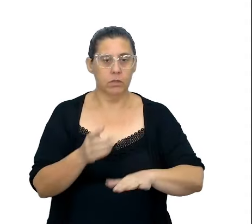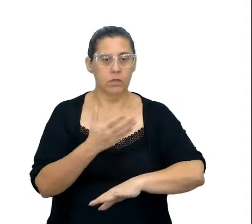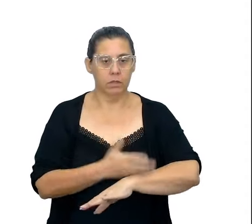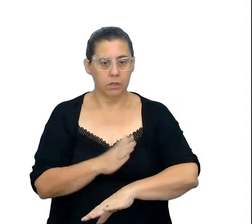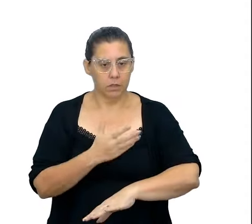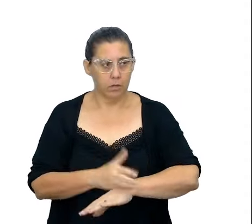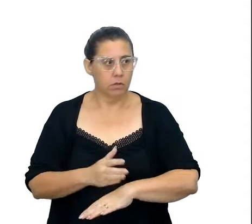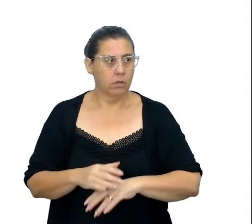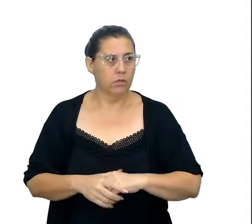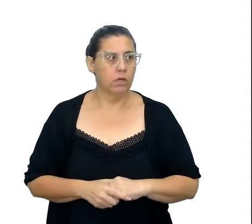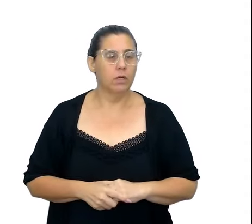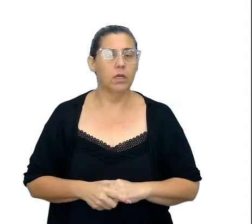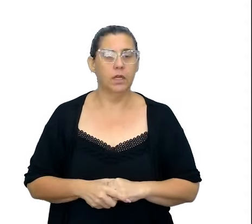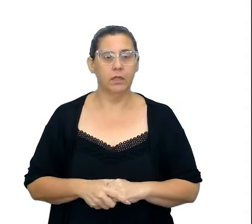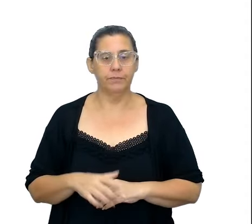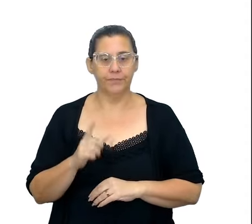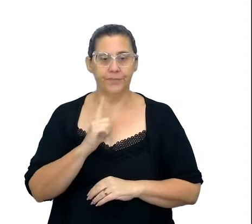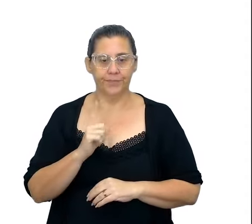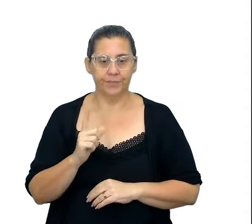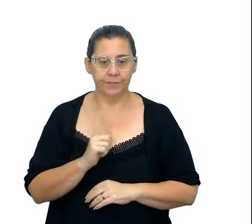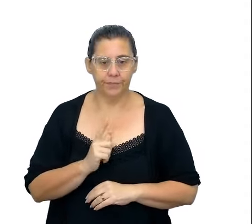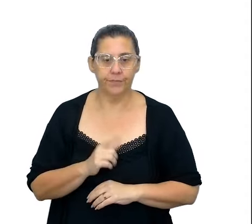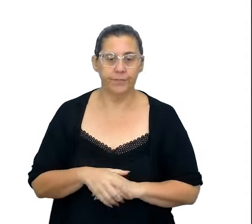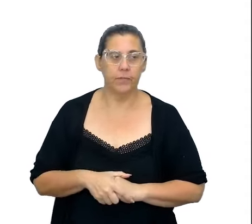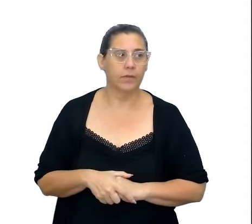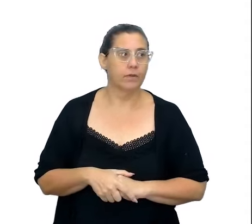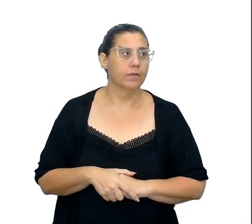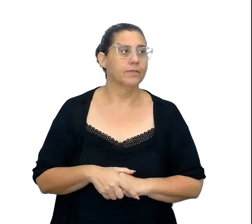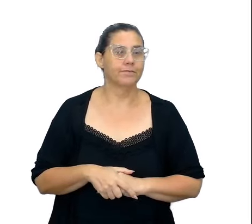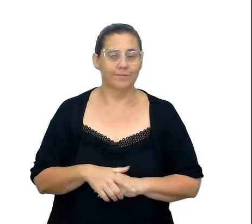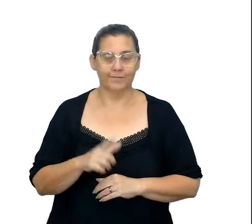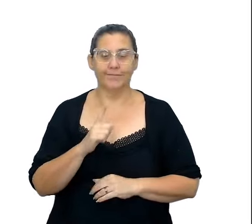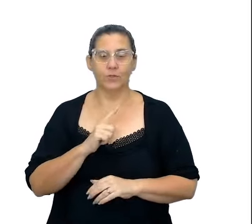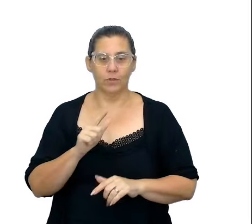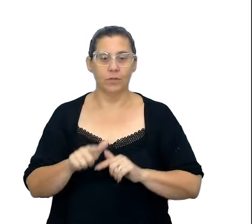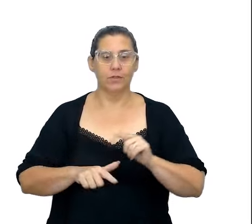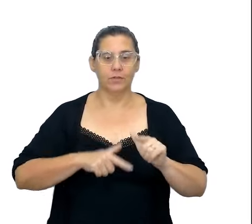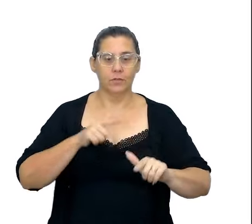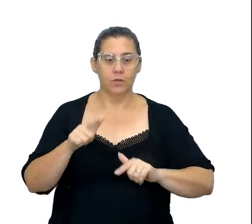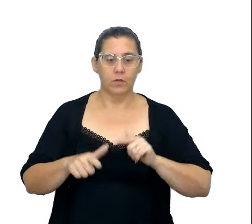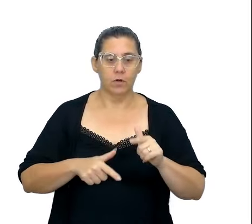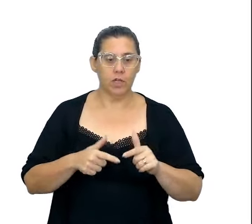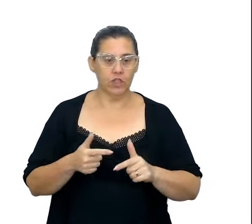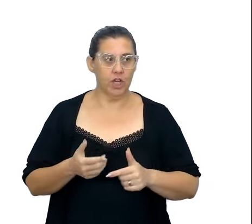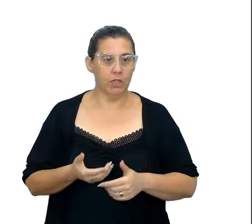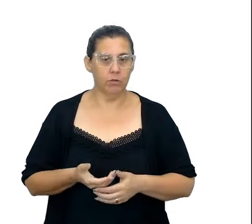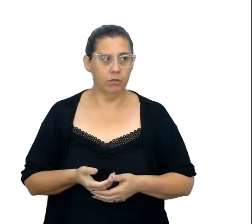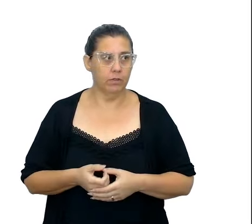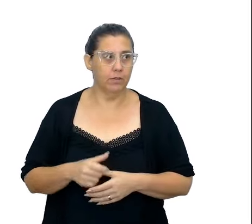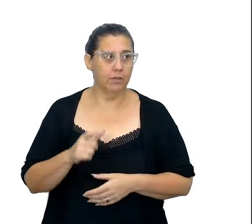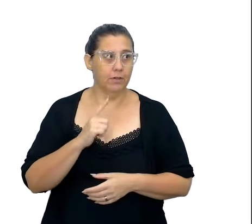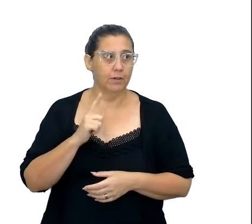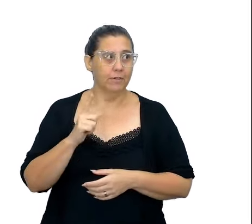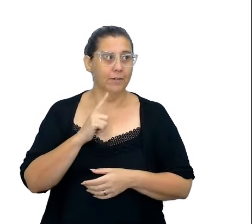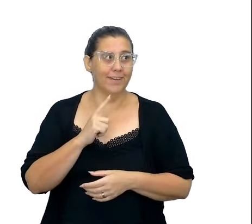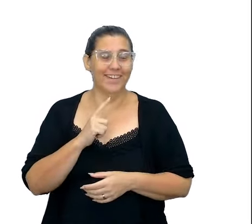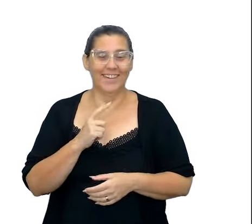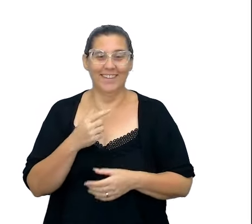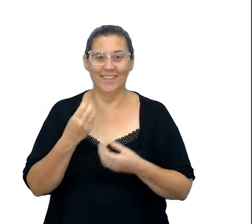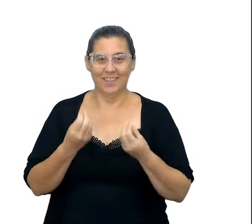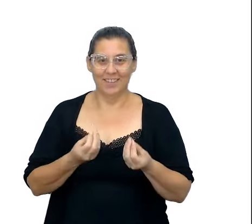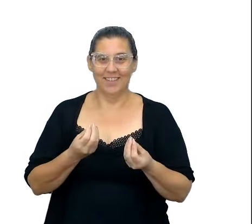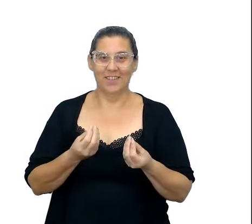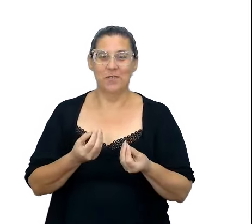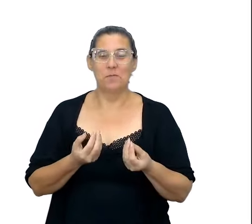que seria um pouco mais polêmico para ser discutido, né? Para ser trabalhado, certo? Nessa produção textual. E aí